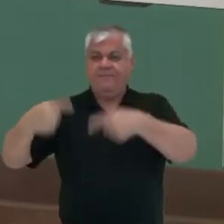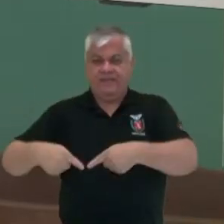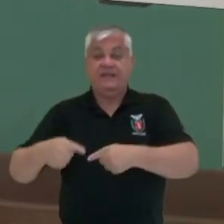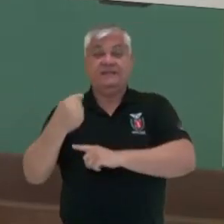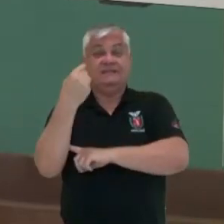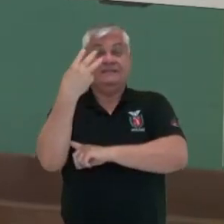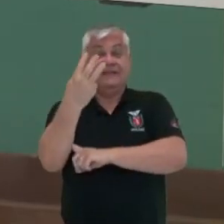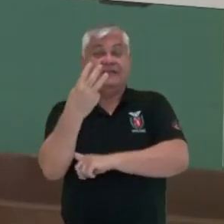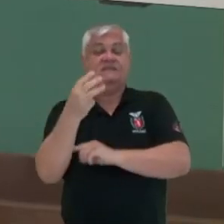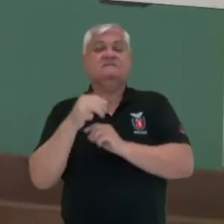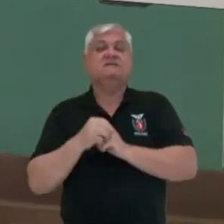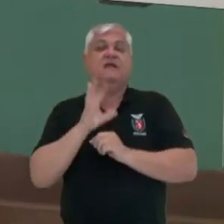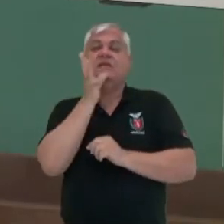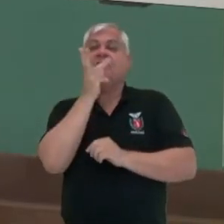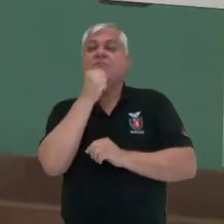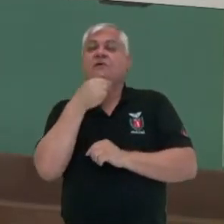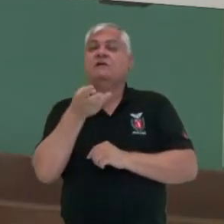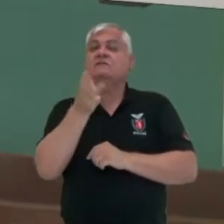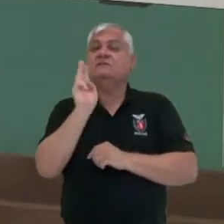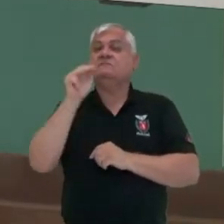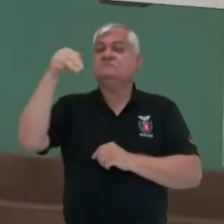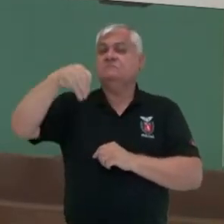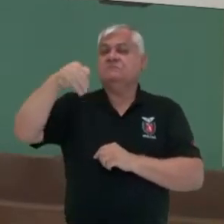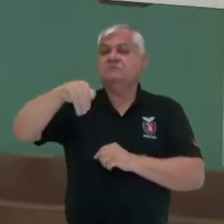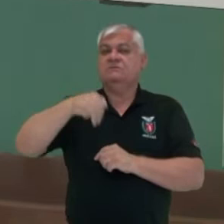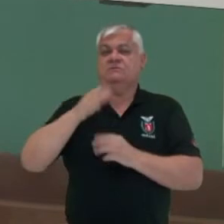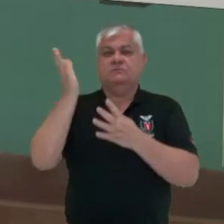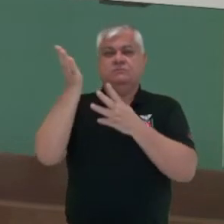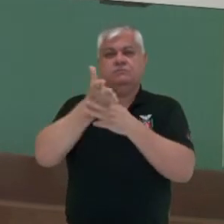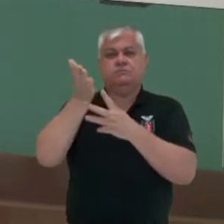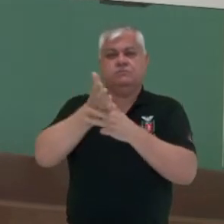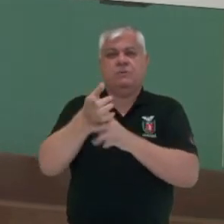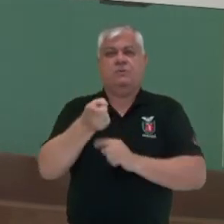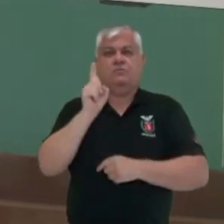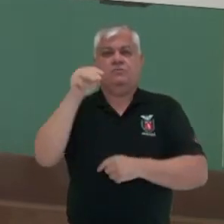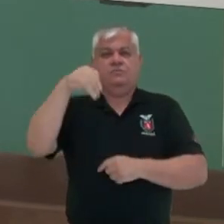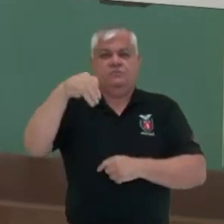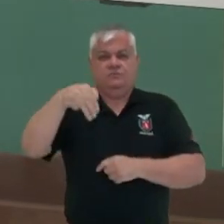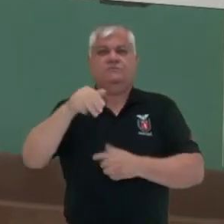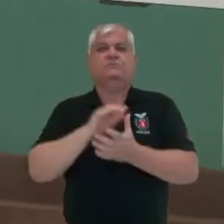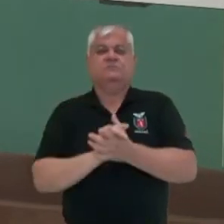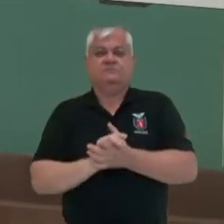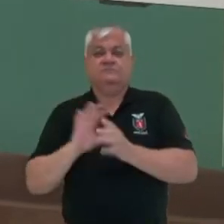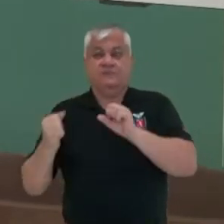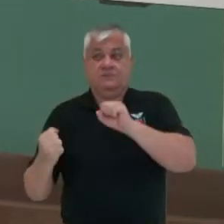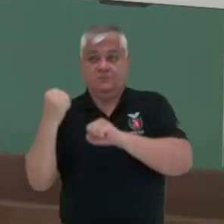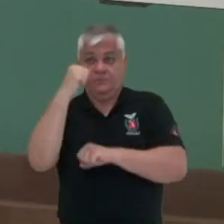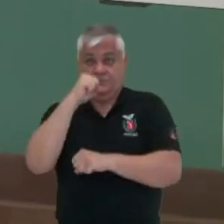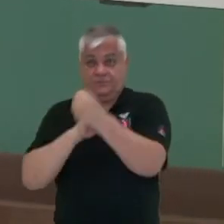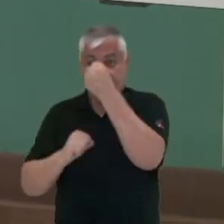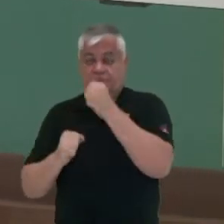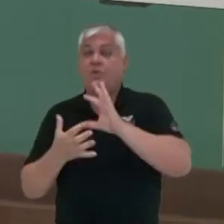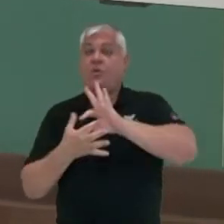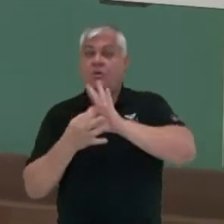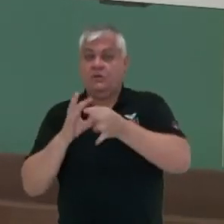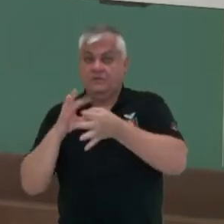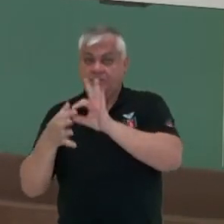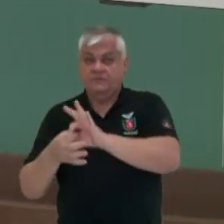rounds de 3 minutos. E intervalo entre os rounds de 1 minuto. Esse que a gente está falando é o boxe olímpico, tá?